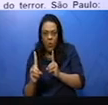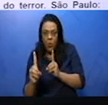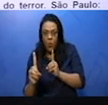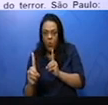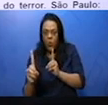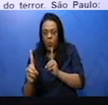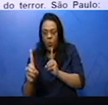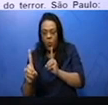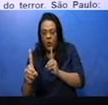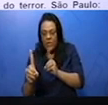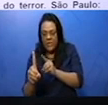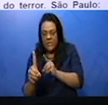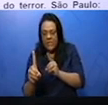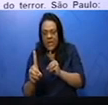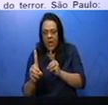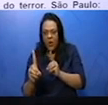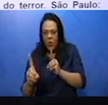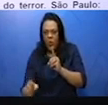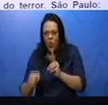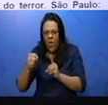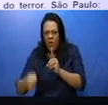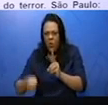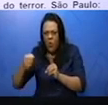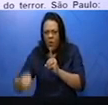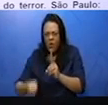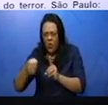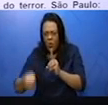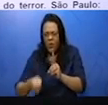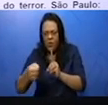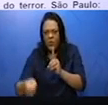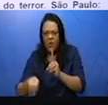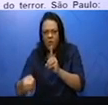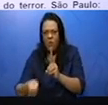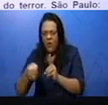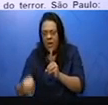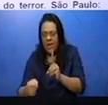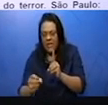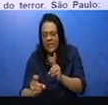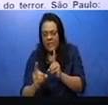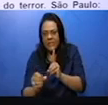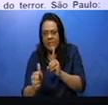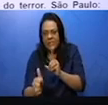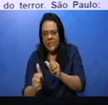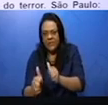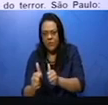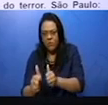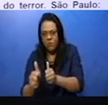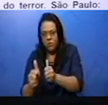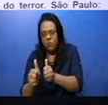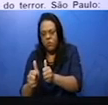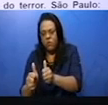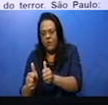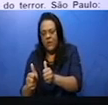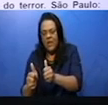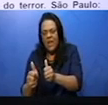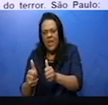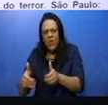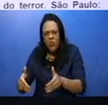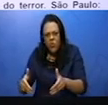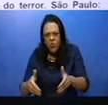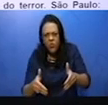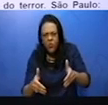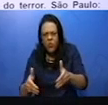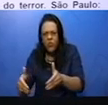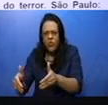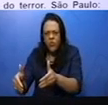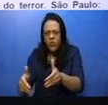depressa. Depois a correr, com o objetivo de se afastar do que a perseguia. porém o corredor parecia nunca ter fim, e